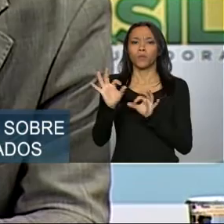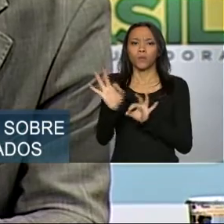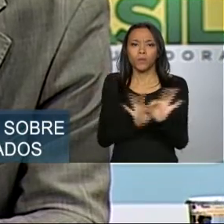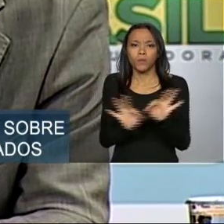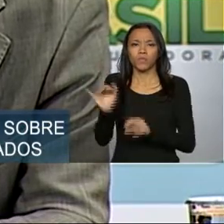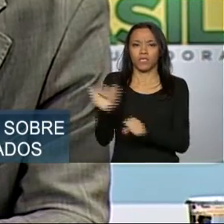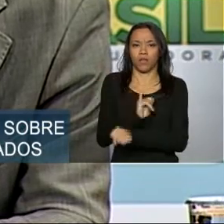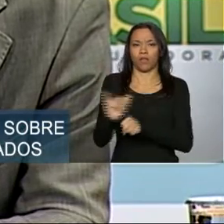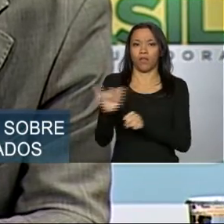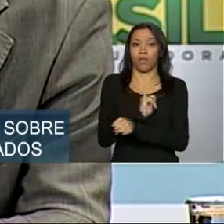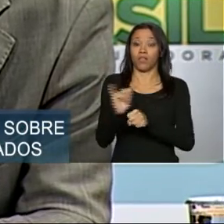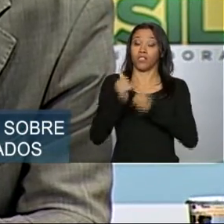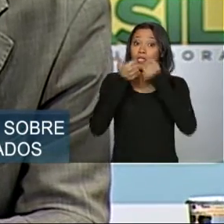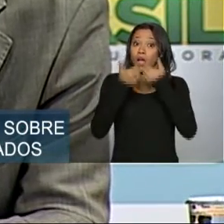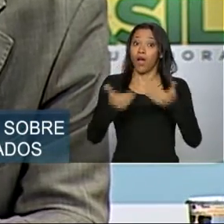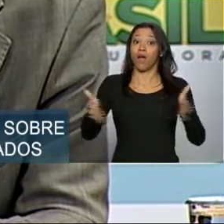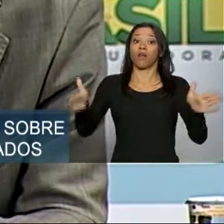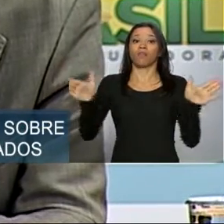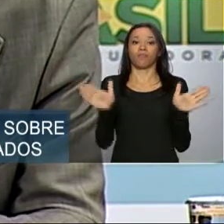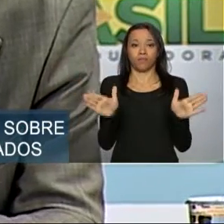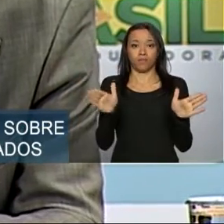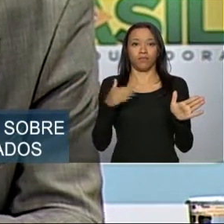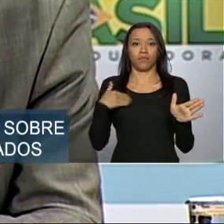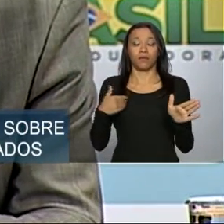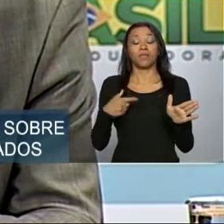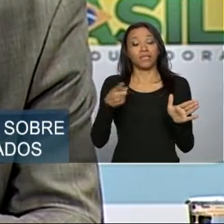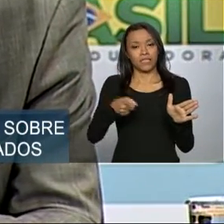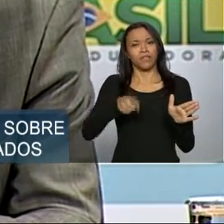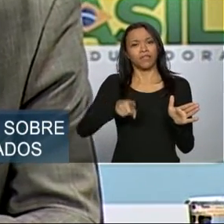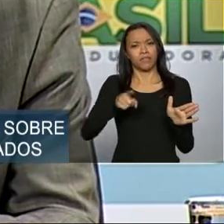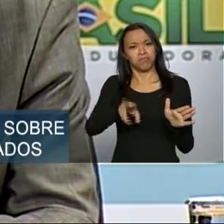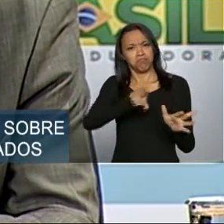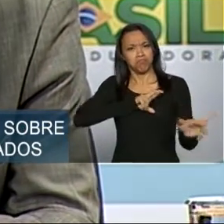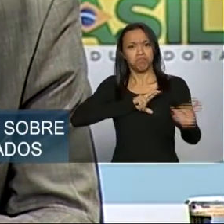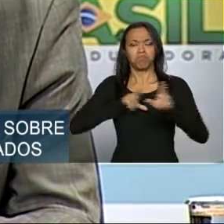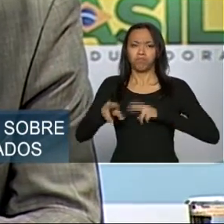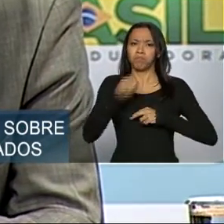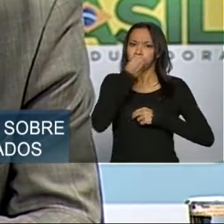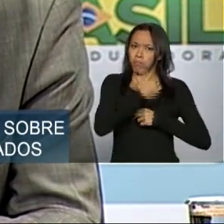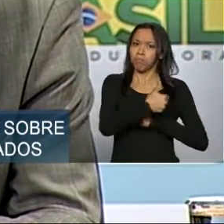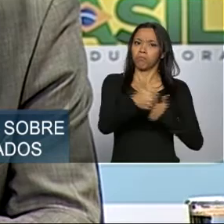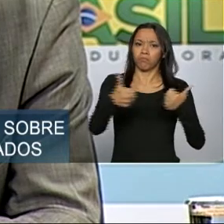ampla e que, nos seus diferentes componentes, vem produzindo resultados.